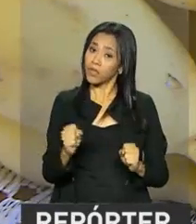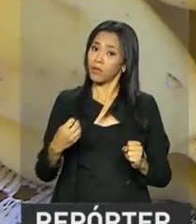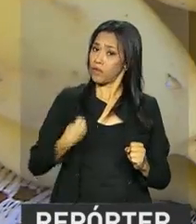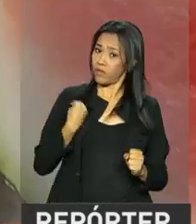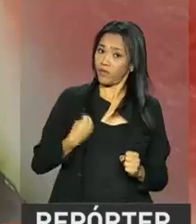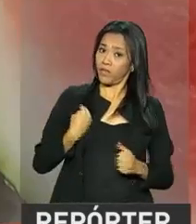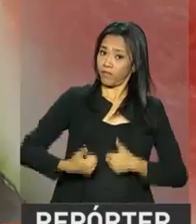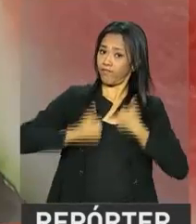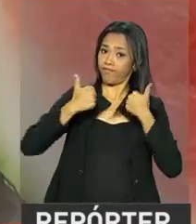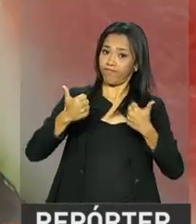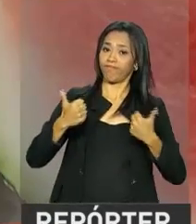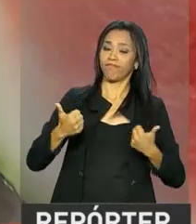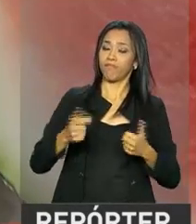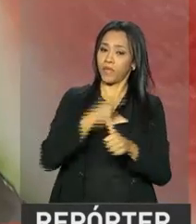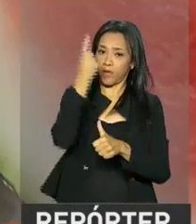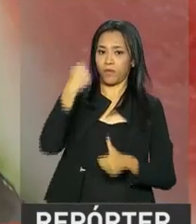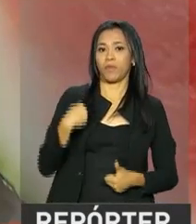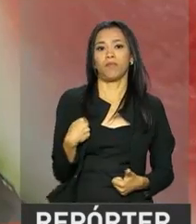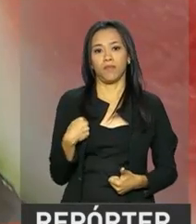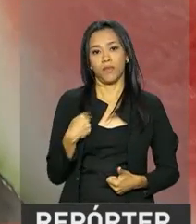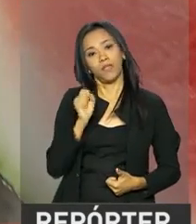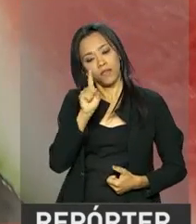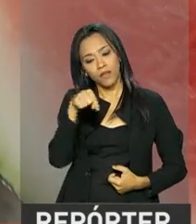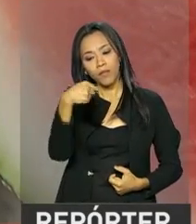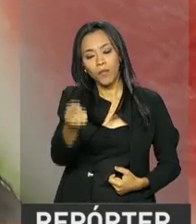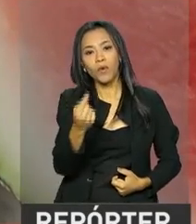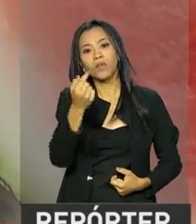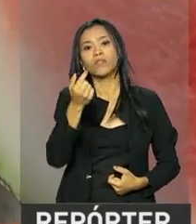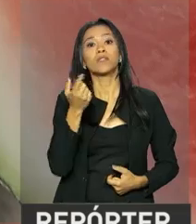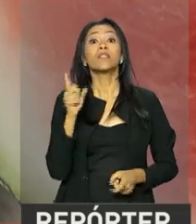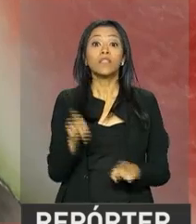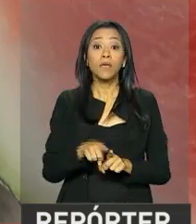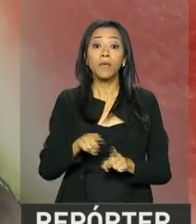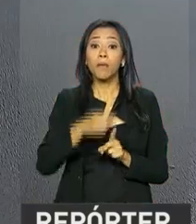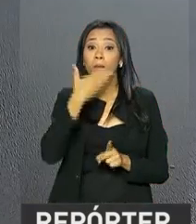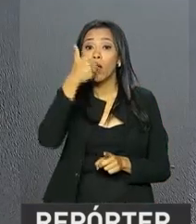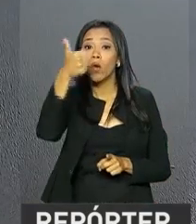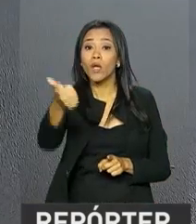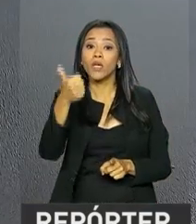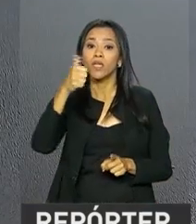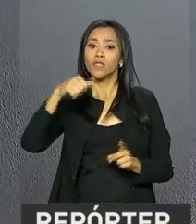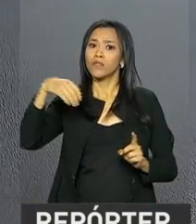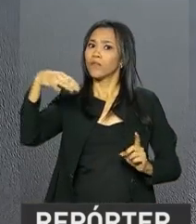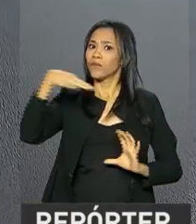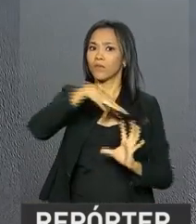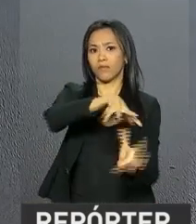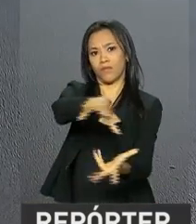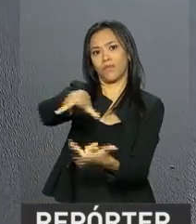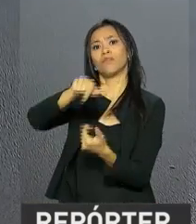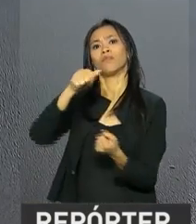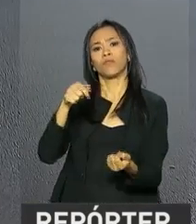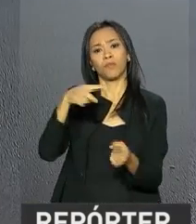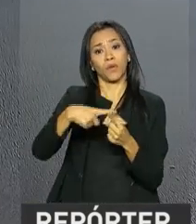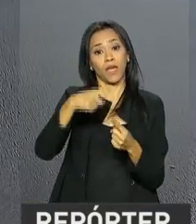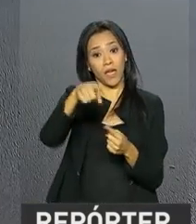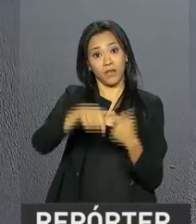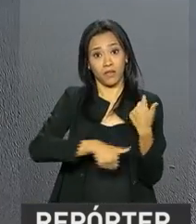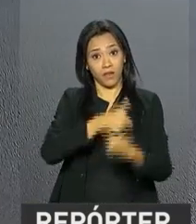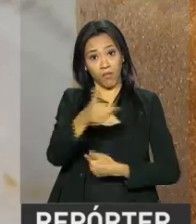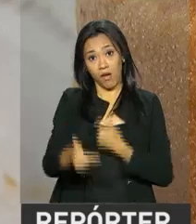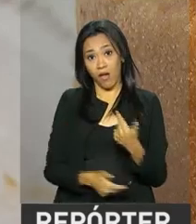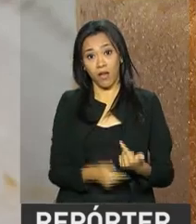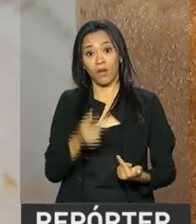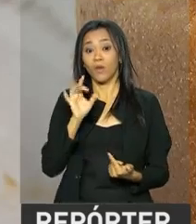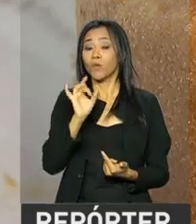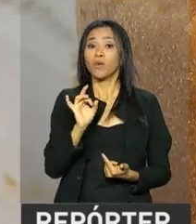de vida para mim primeiramente e depois PR isso pra gente poder melhorando o planeta como um todo né porque esse trabalho que a gente faz não é simplesmente PR